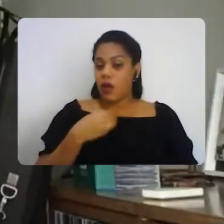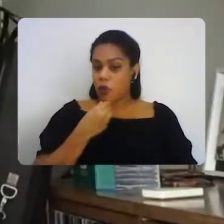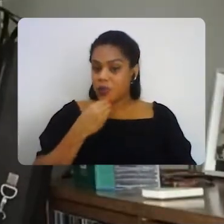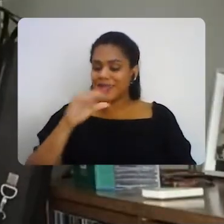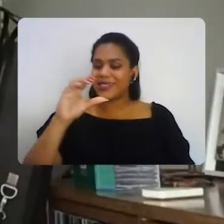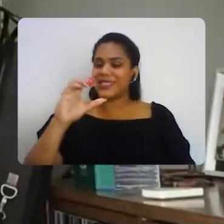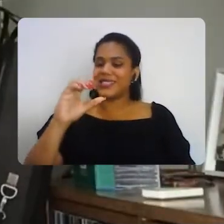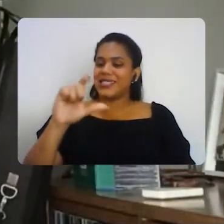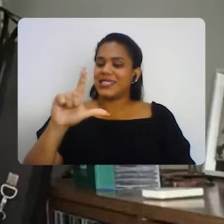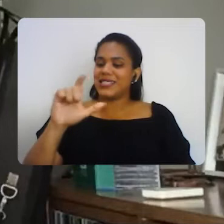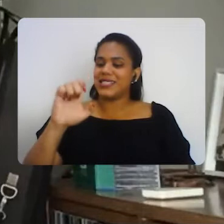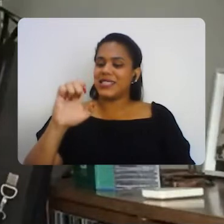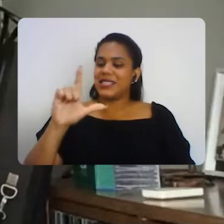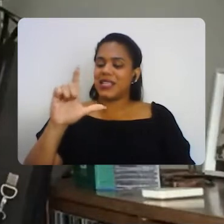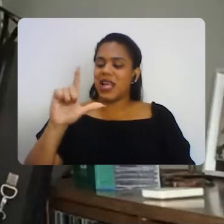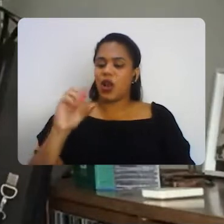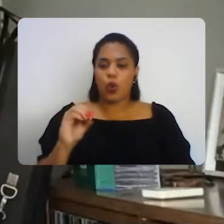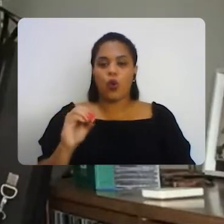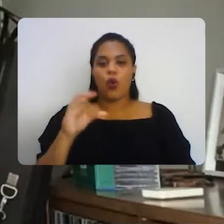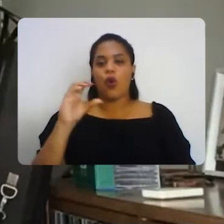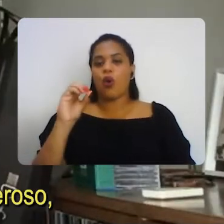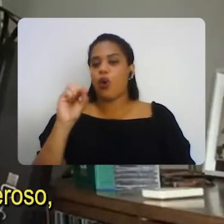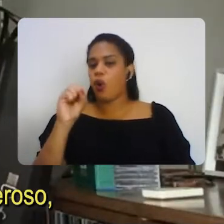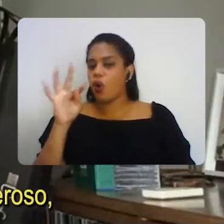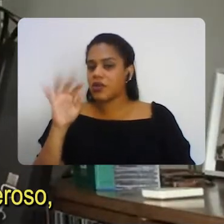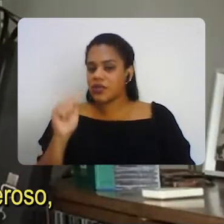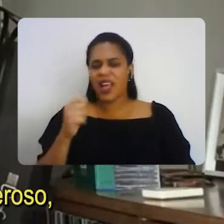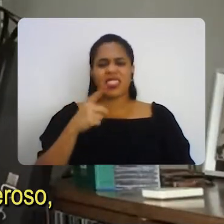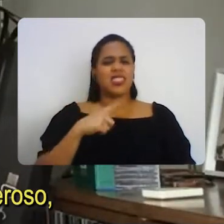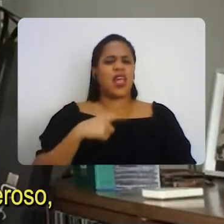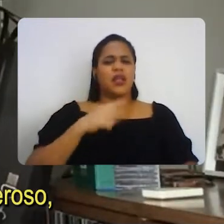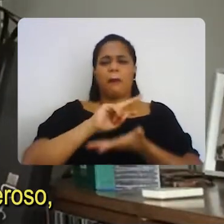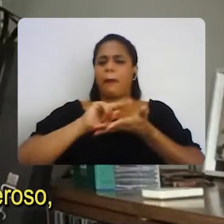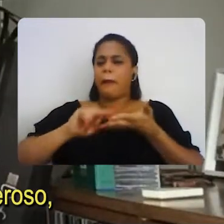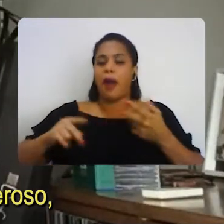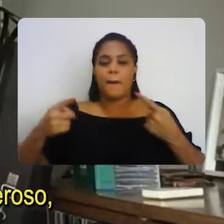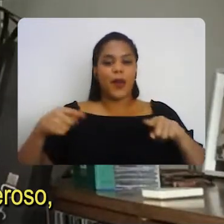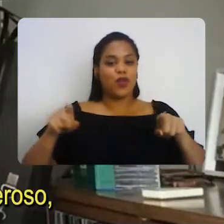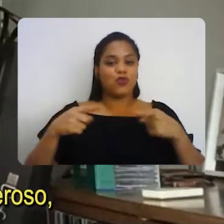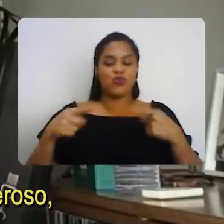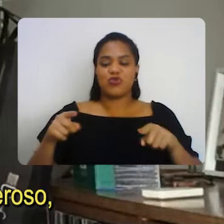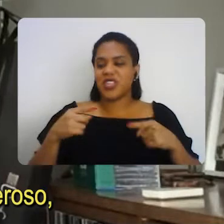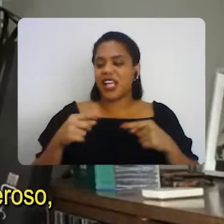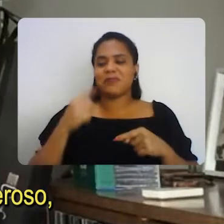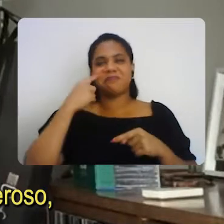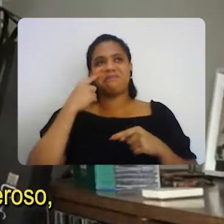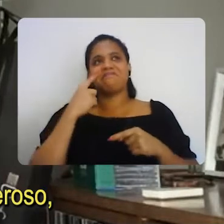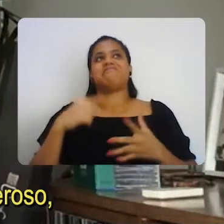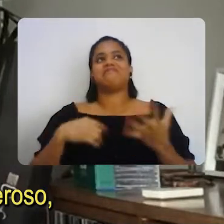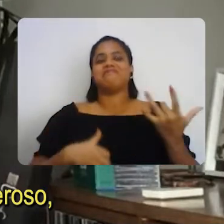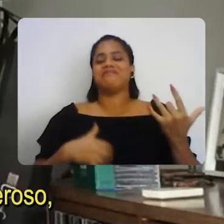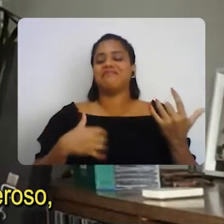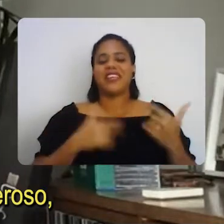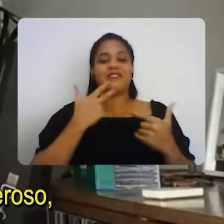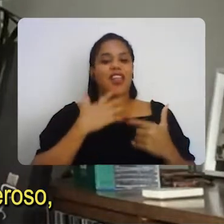Costa, aquela voz lindíssima de Celo, e compor essas melodias para as letras de Jota também foi